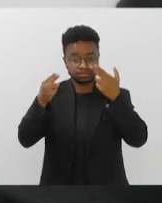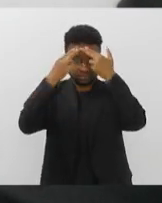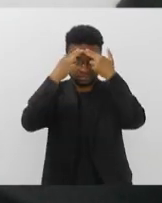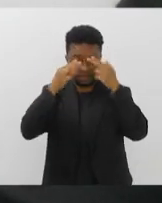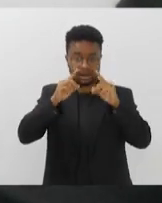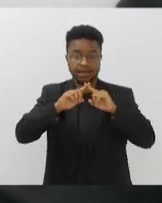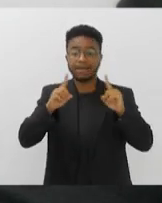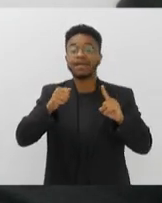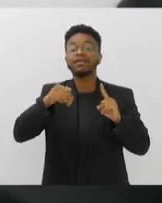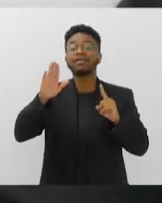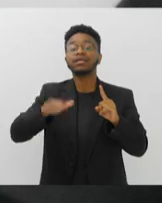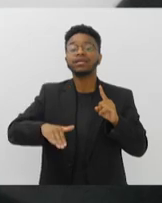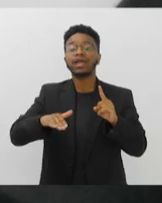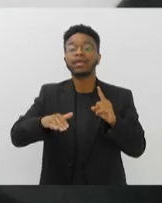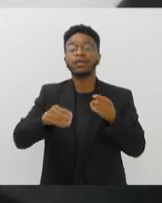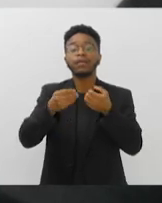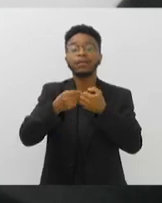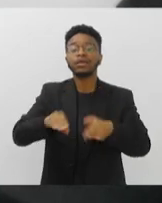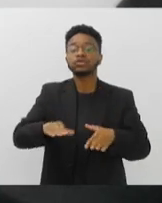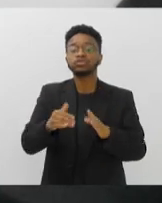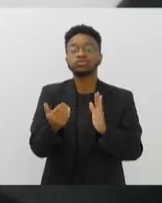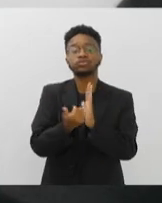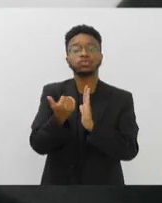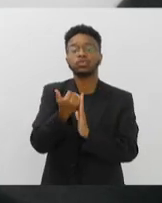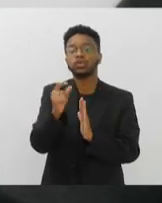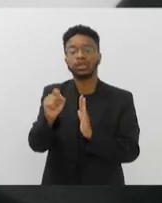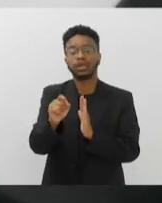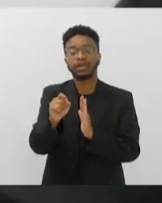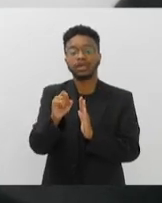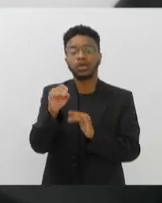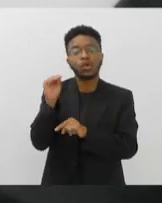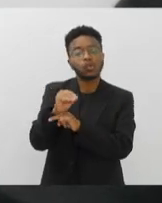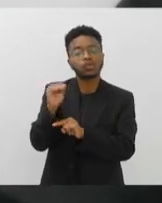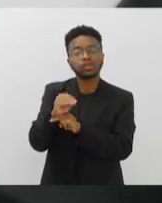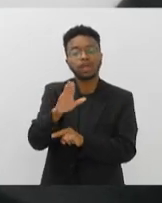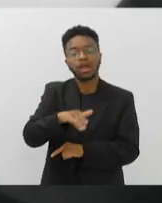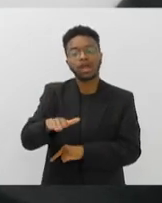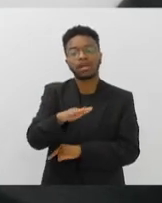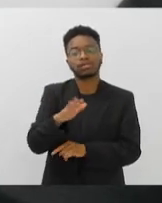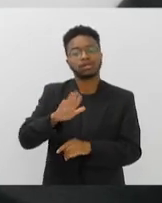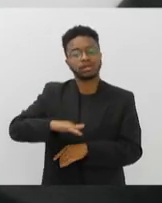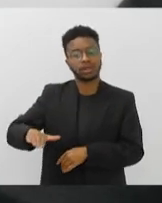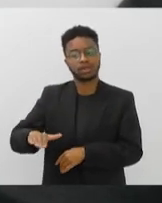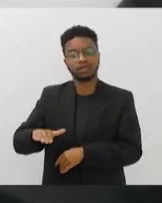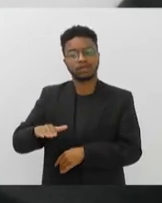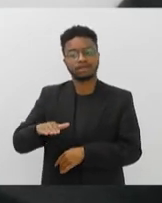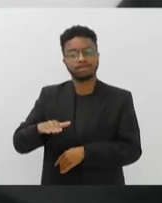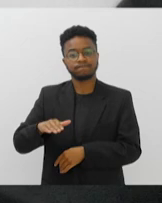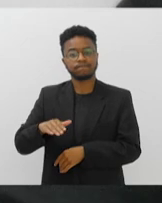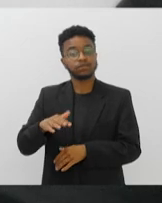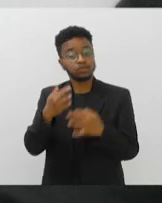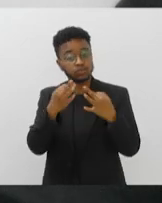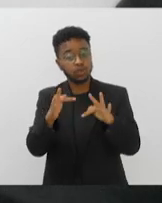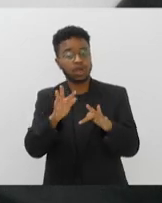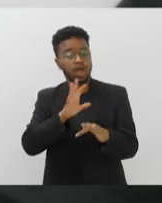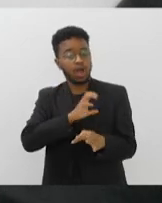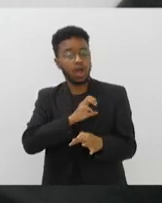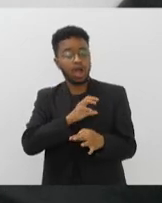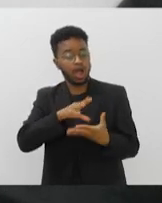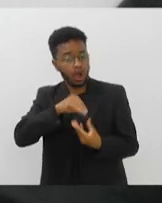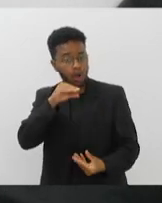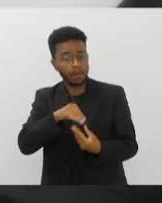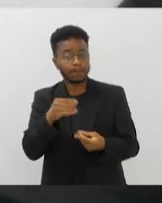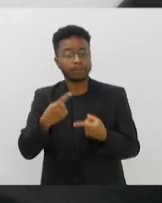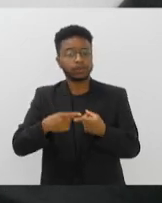quem arca com o pato de cuidar dessas feridas dessas feridas da alma ferida do desamor